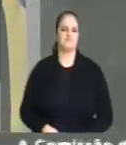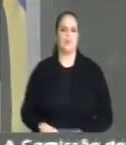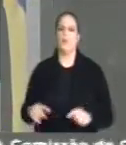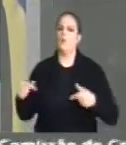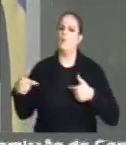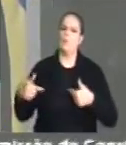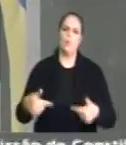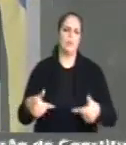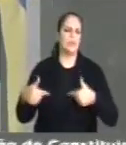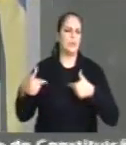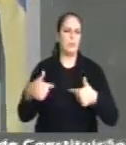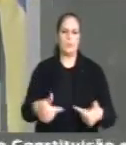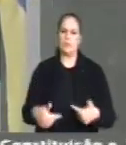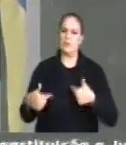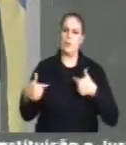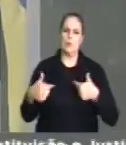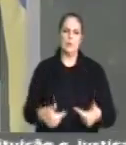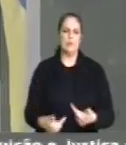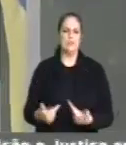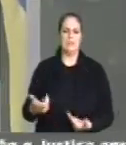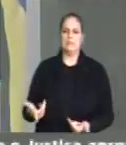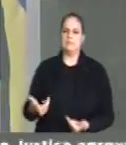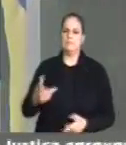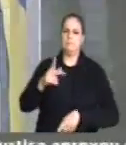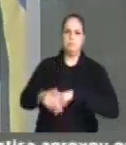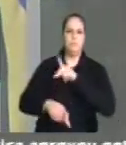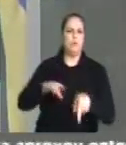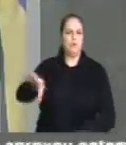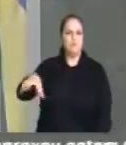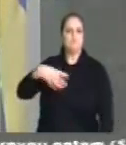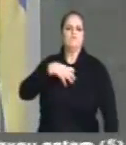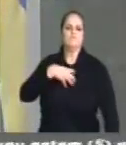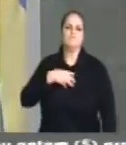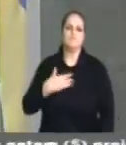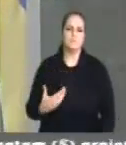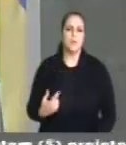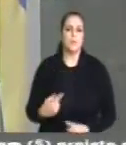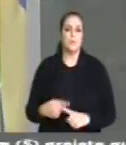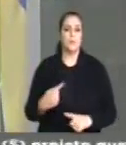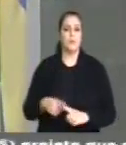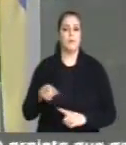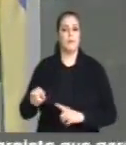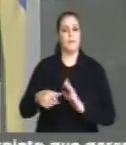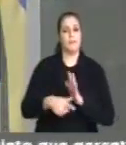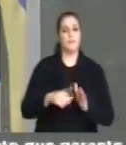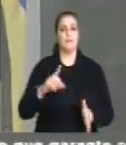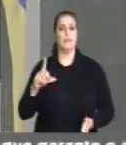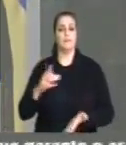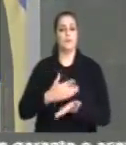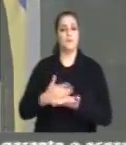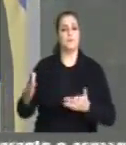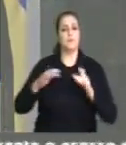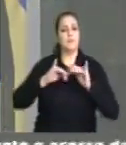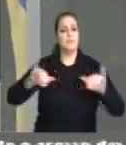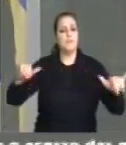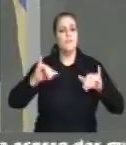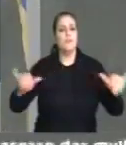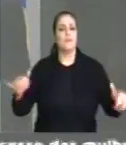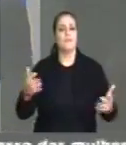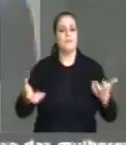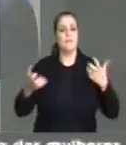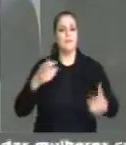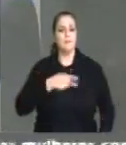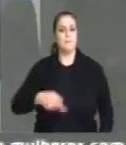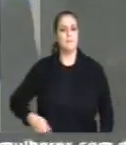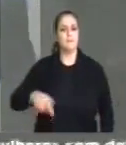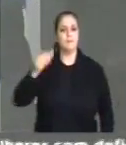ditadura transformou-se num símbolo nacional, quando ele lançou sua anticandidatura simbólica à presidência da